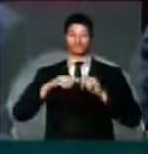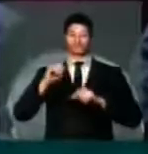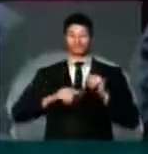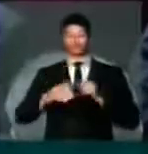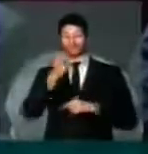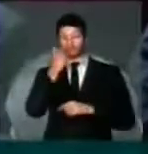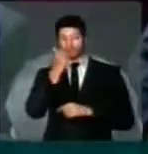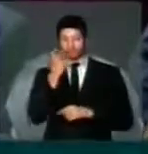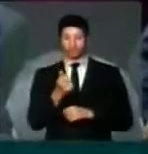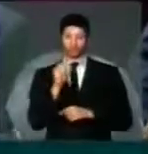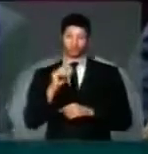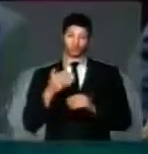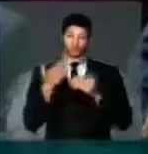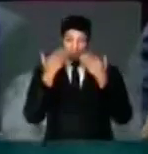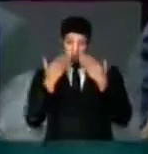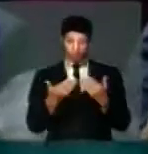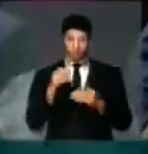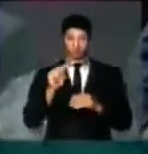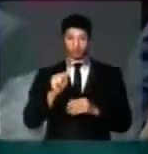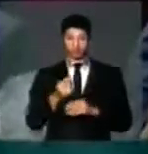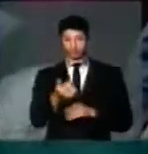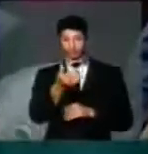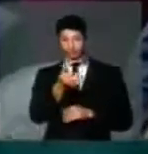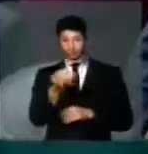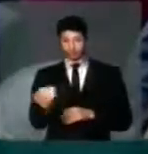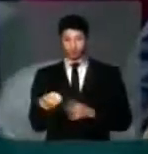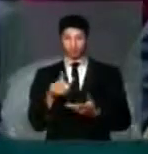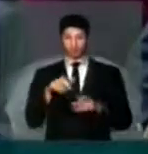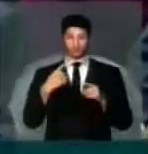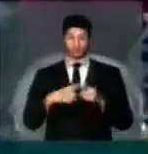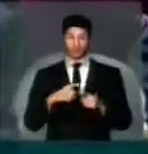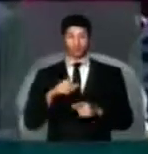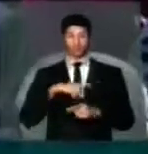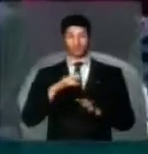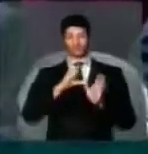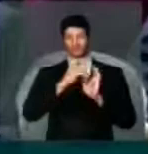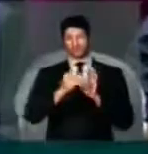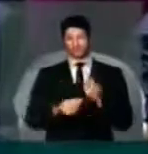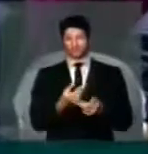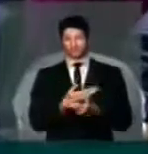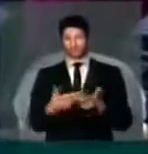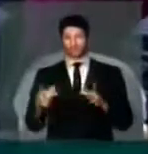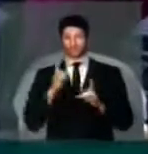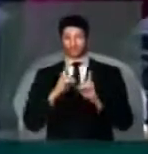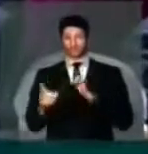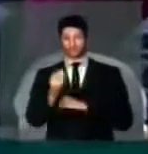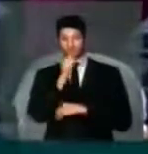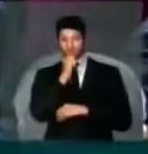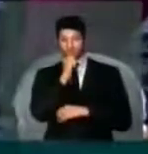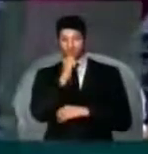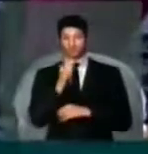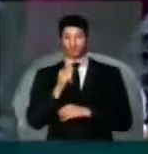melhor. Se for apresentado quase 60 emendas, é porque tem muita coisa a debater